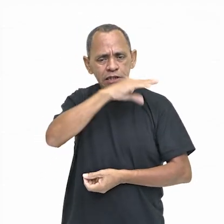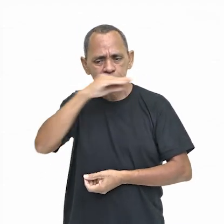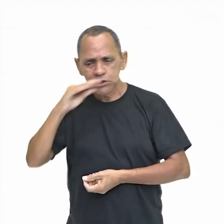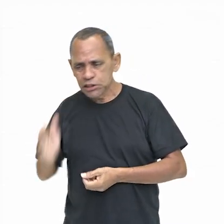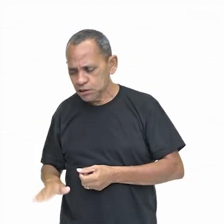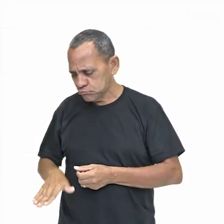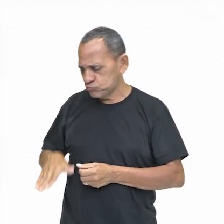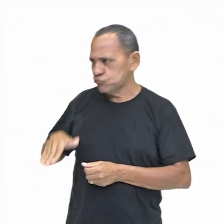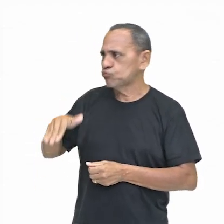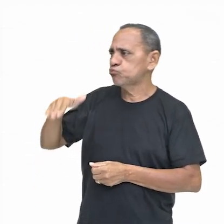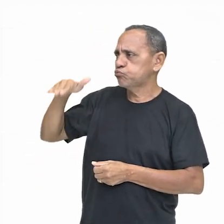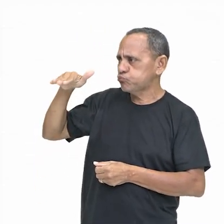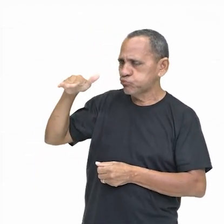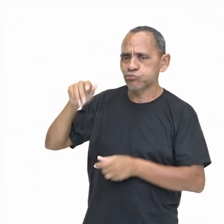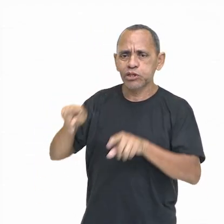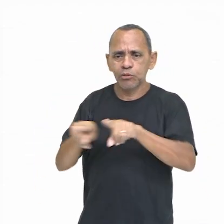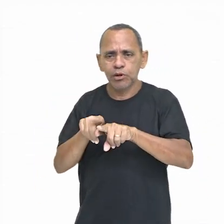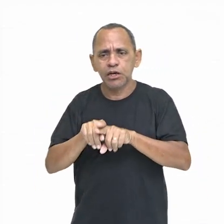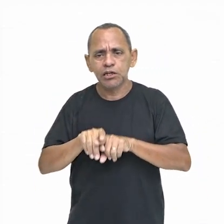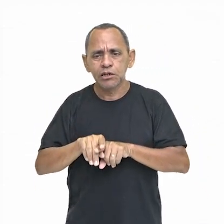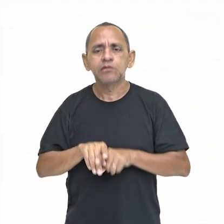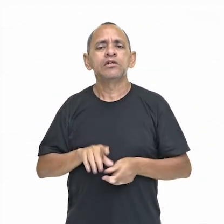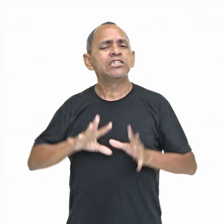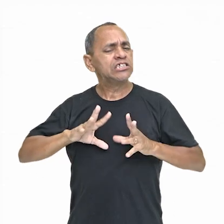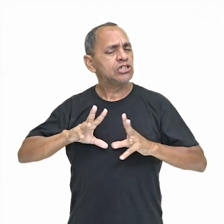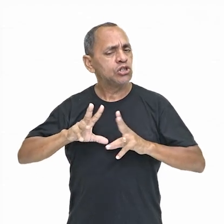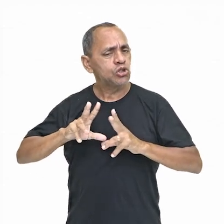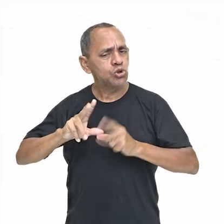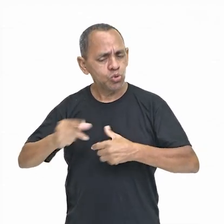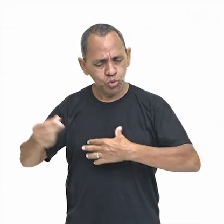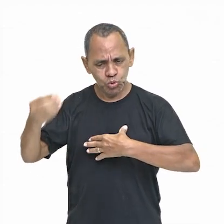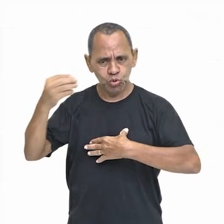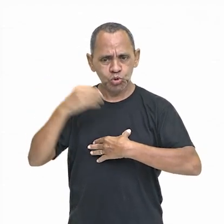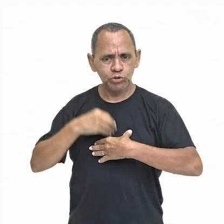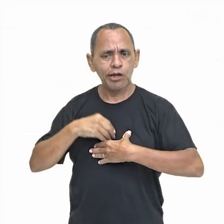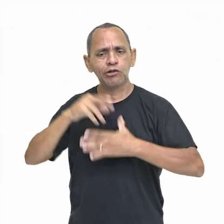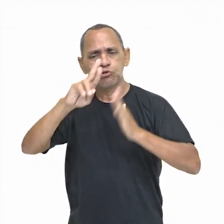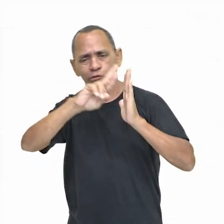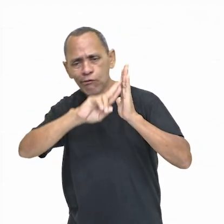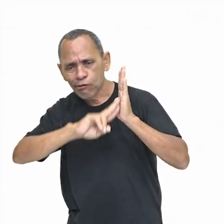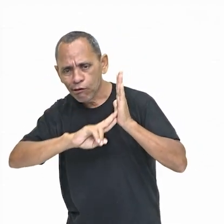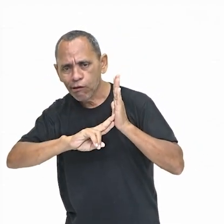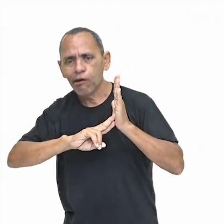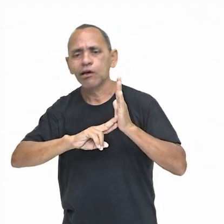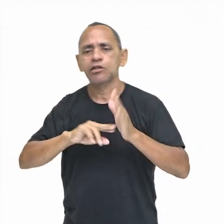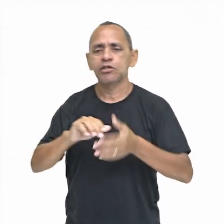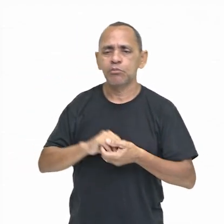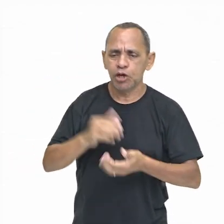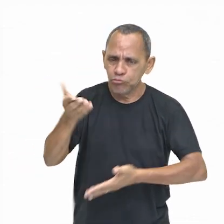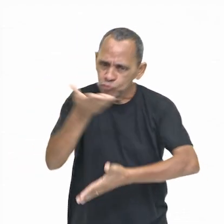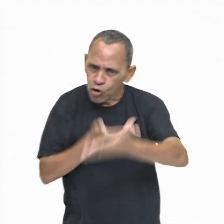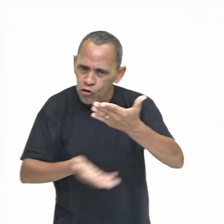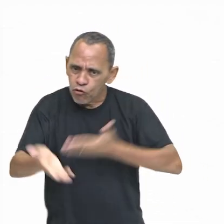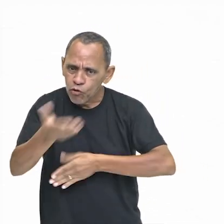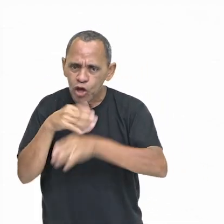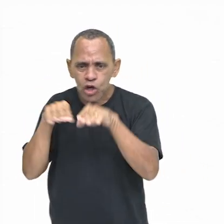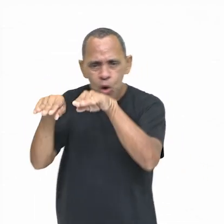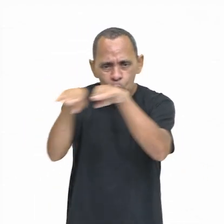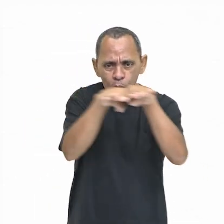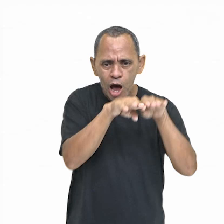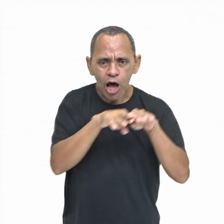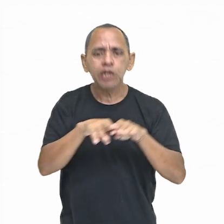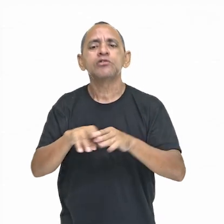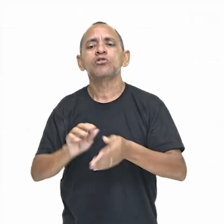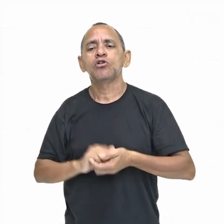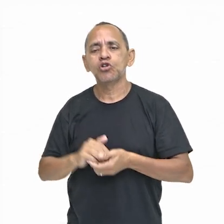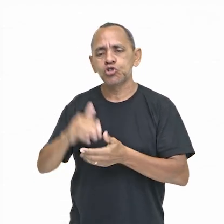vamos interiorizando, né, todas as normas, a forma de convivência, os padrões, né, de